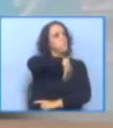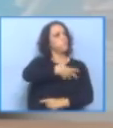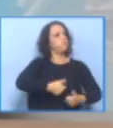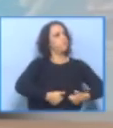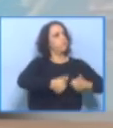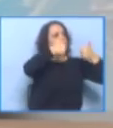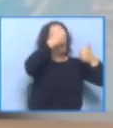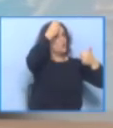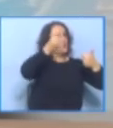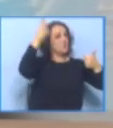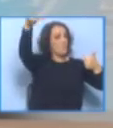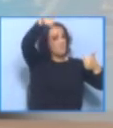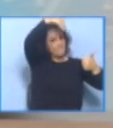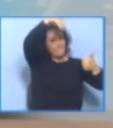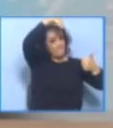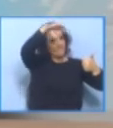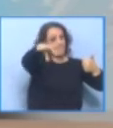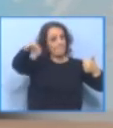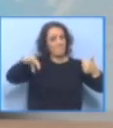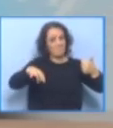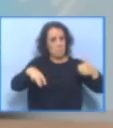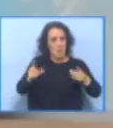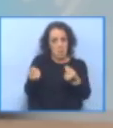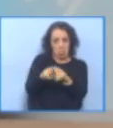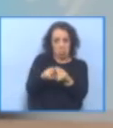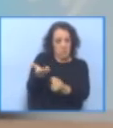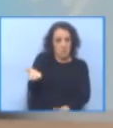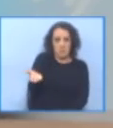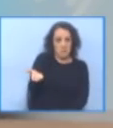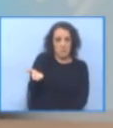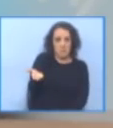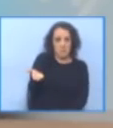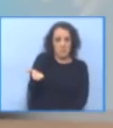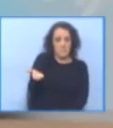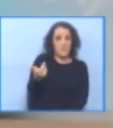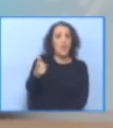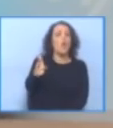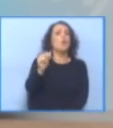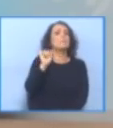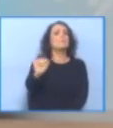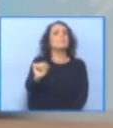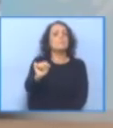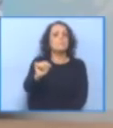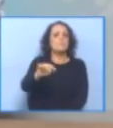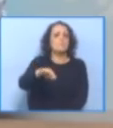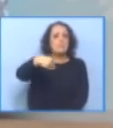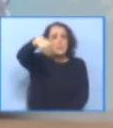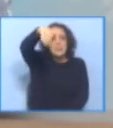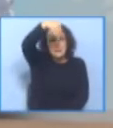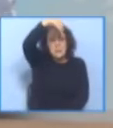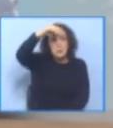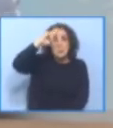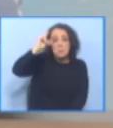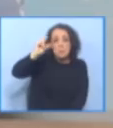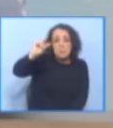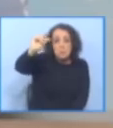e neste caso esquece mesmo aqui assim à beira, quer dizer, nem estamos a falar de umas terras